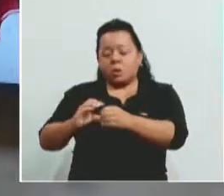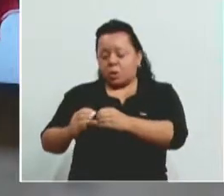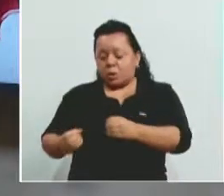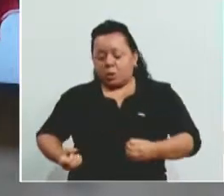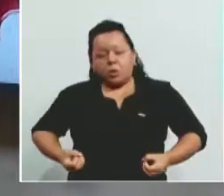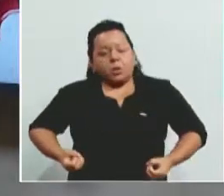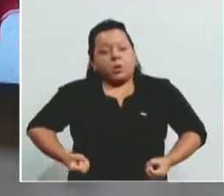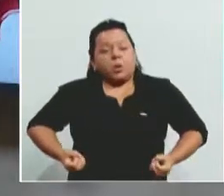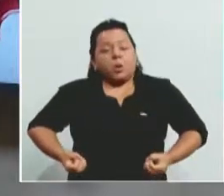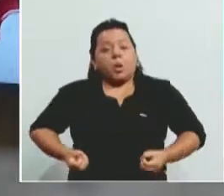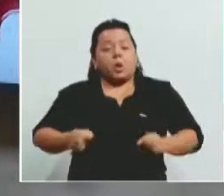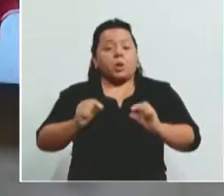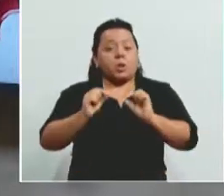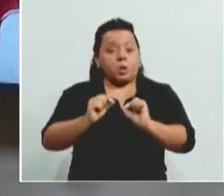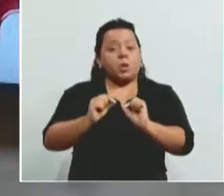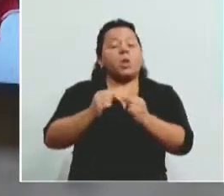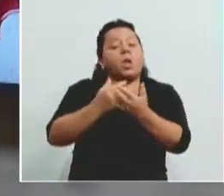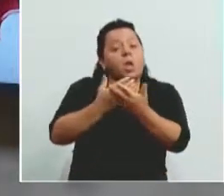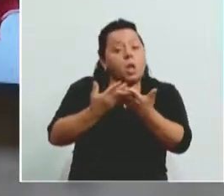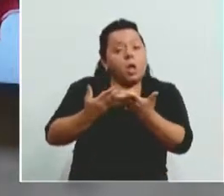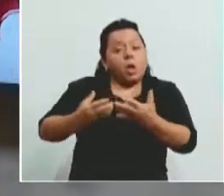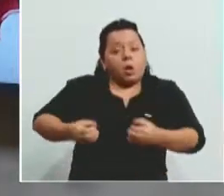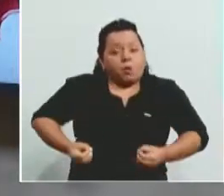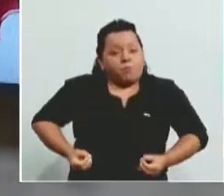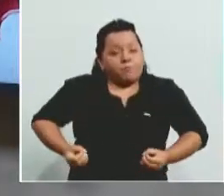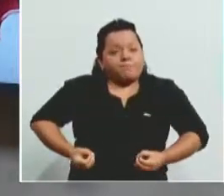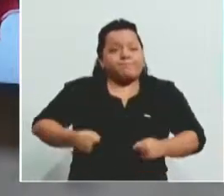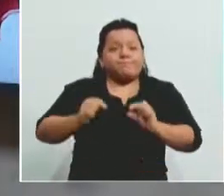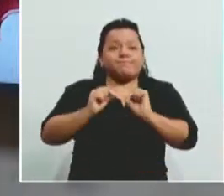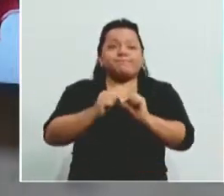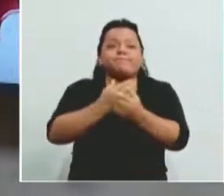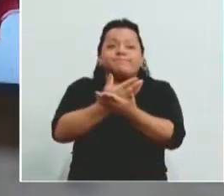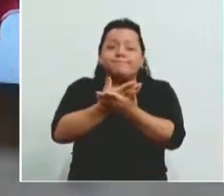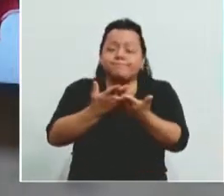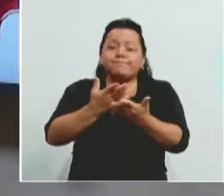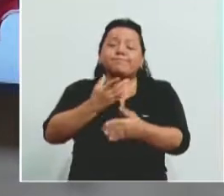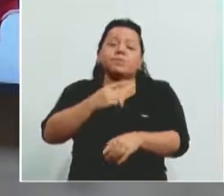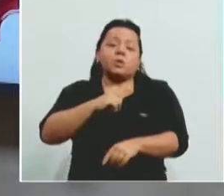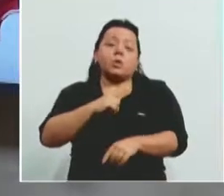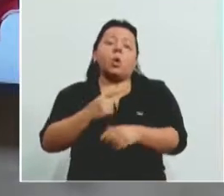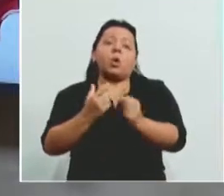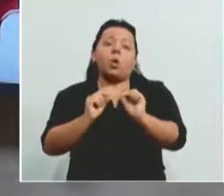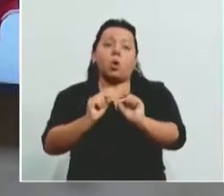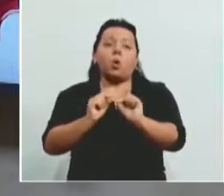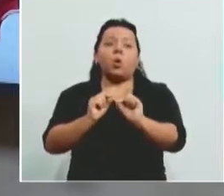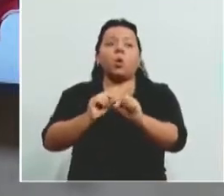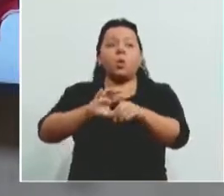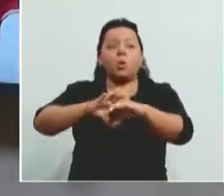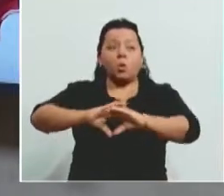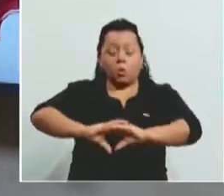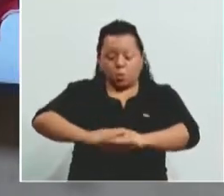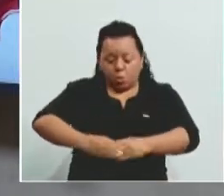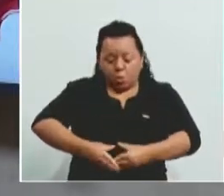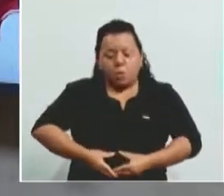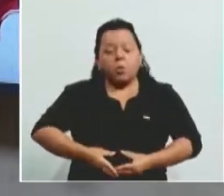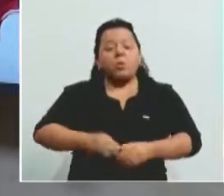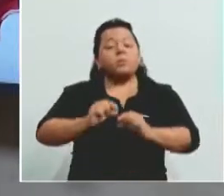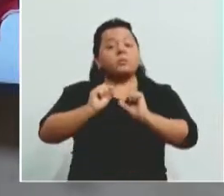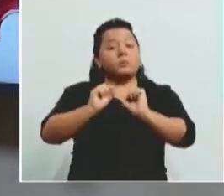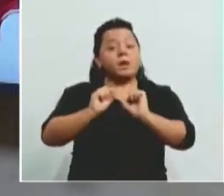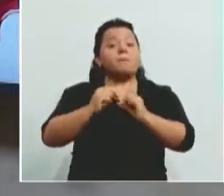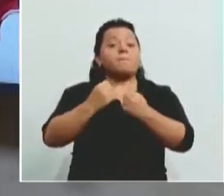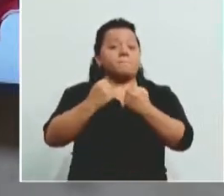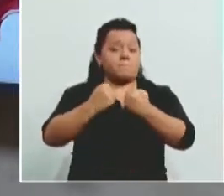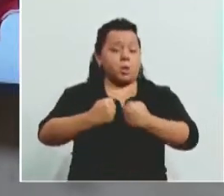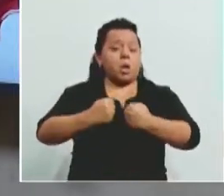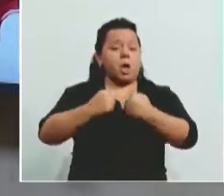no ovário, então está aqui na região istímica do útero, mas pode estar em outros locais fora